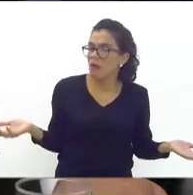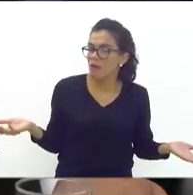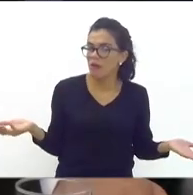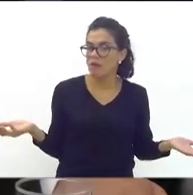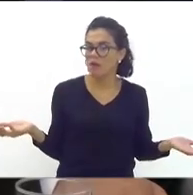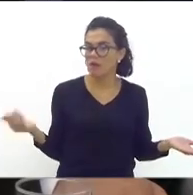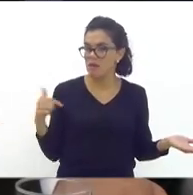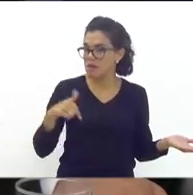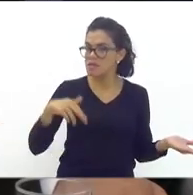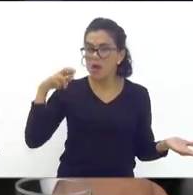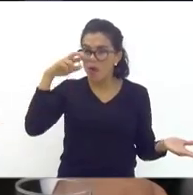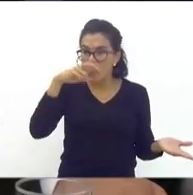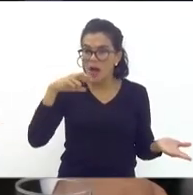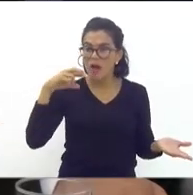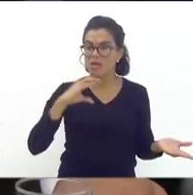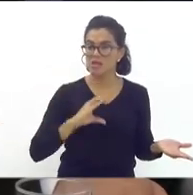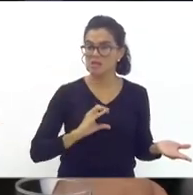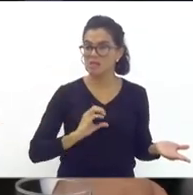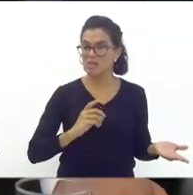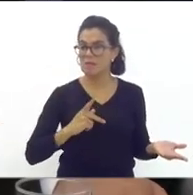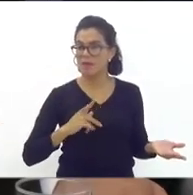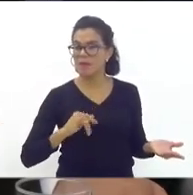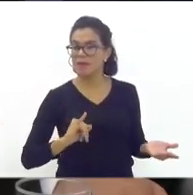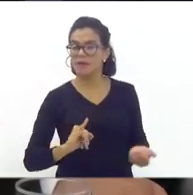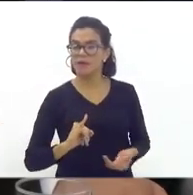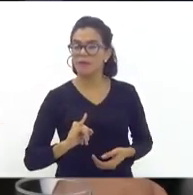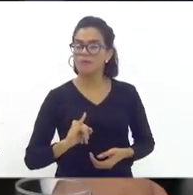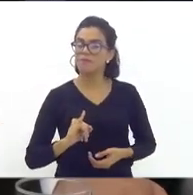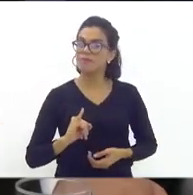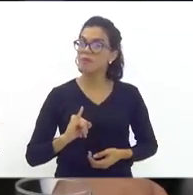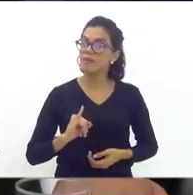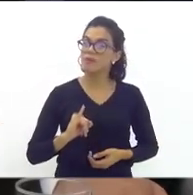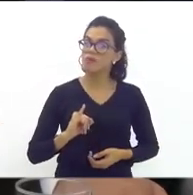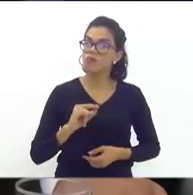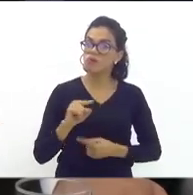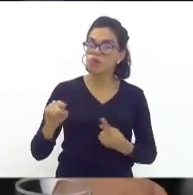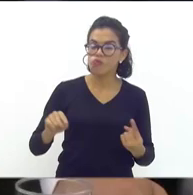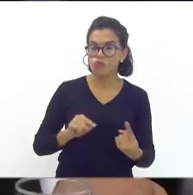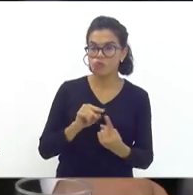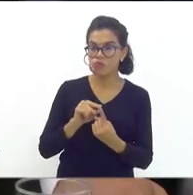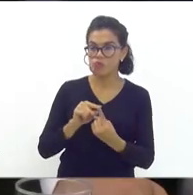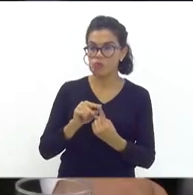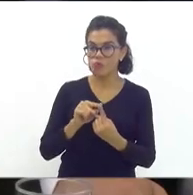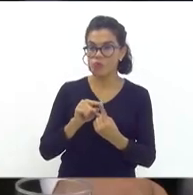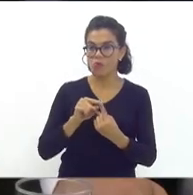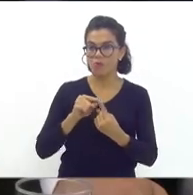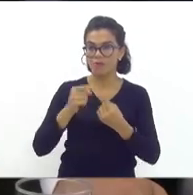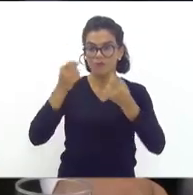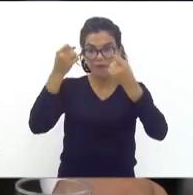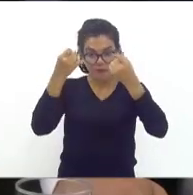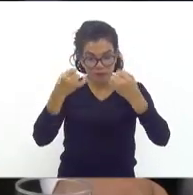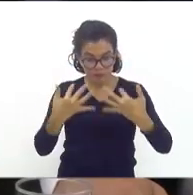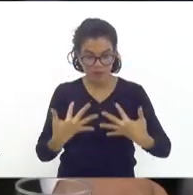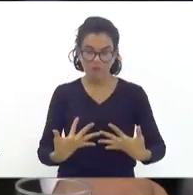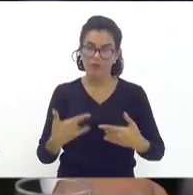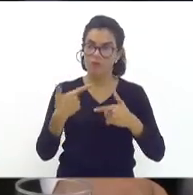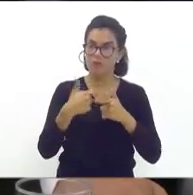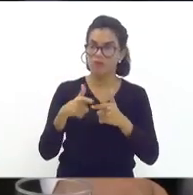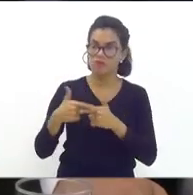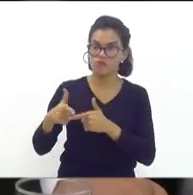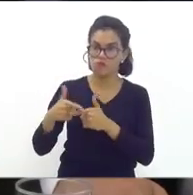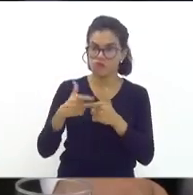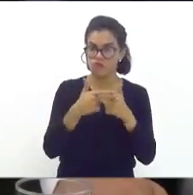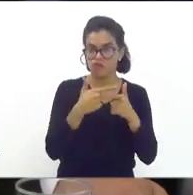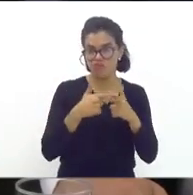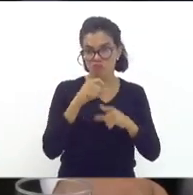você permita justamente trazer a luz todas esses problemas que